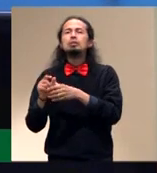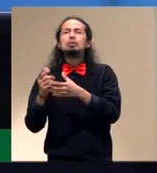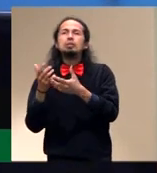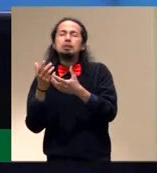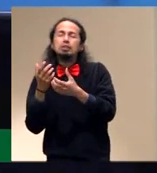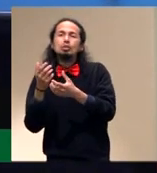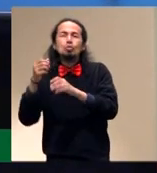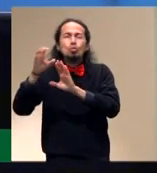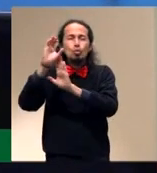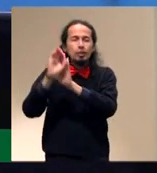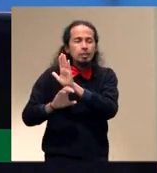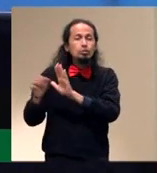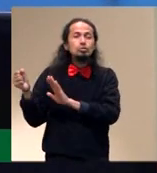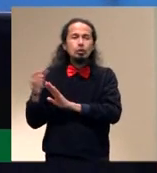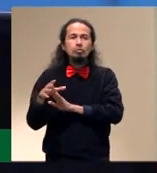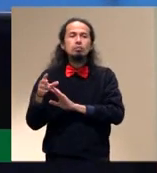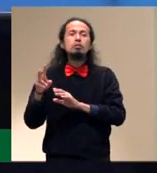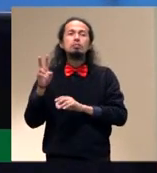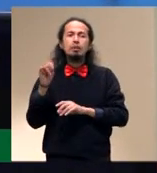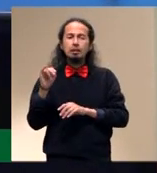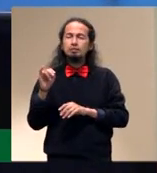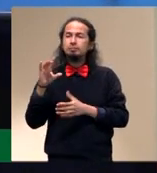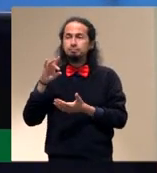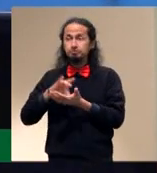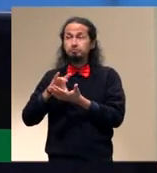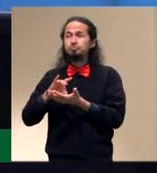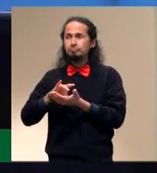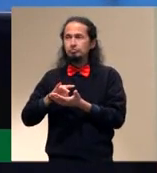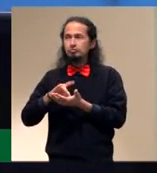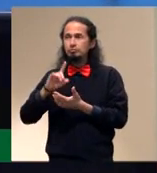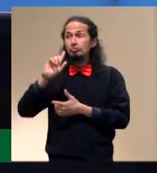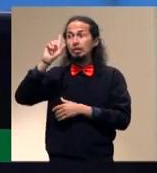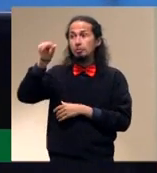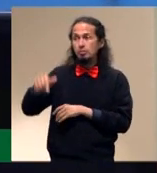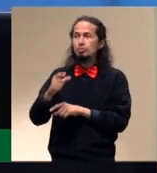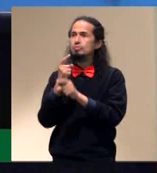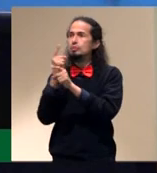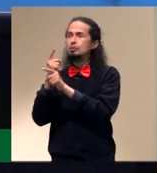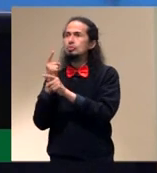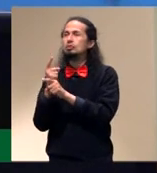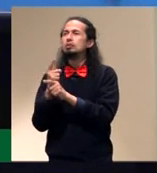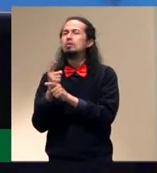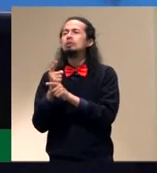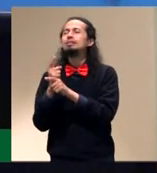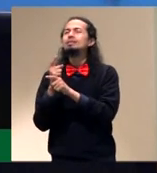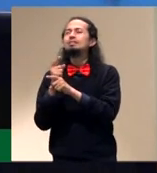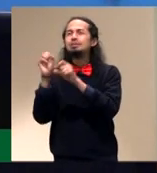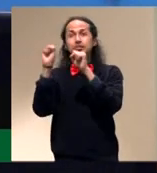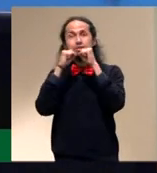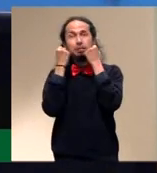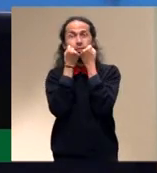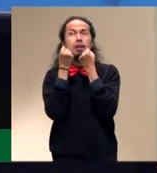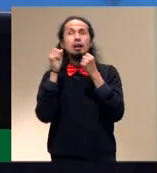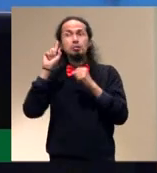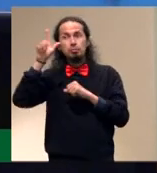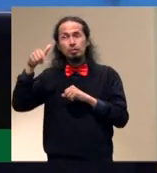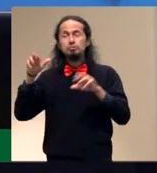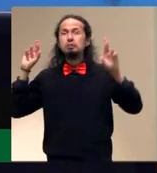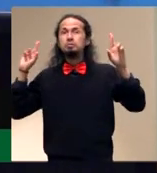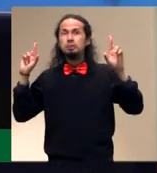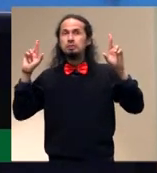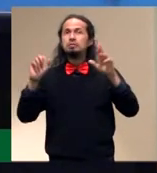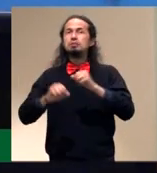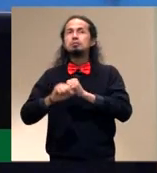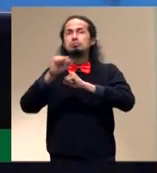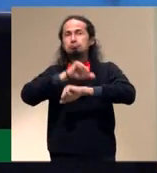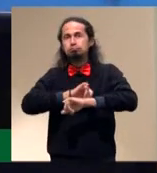está também, espero que realmente o nosso próximo encontro, nosso próximo seminário, seja para esse lançamento, né?